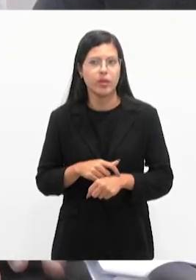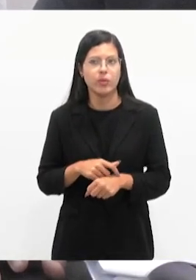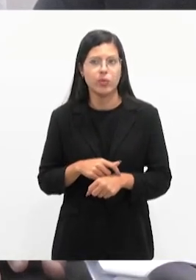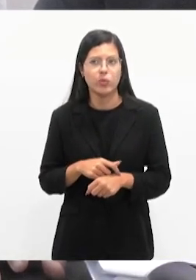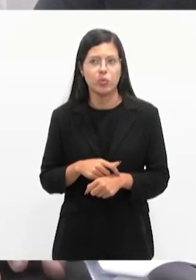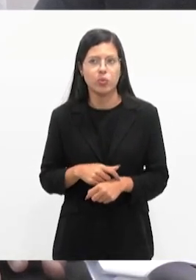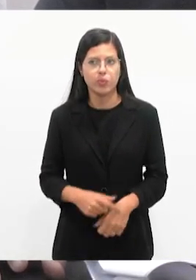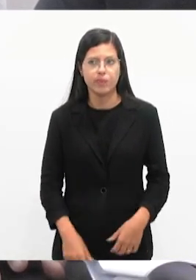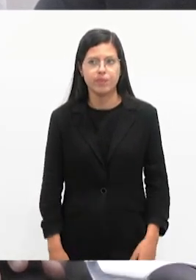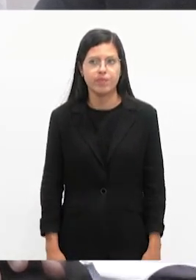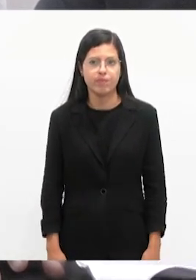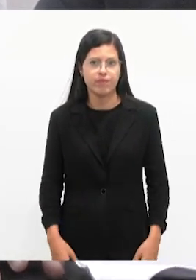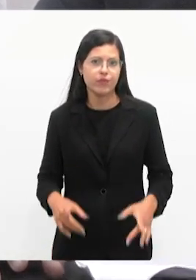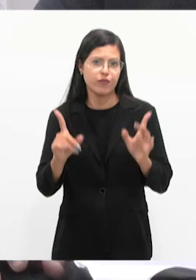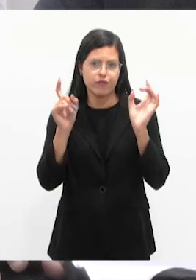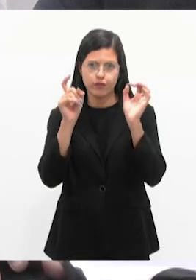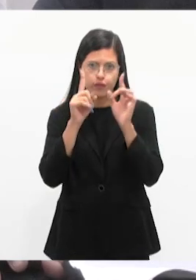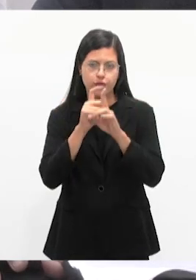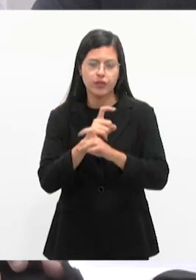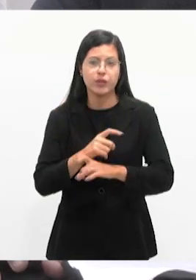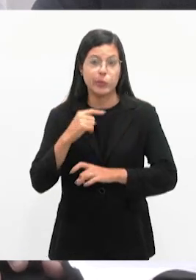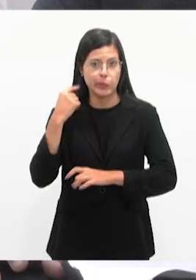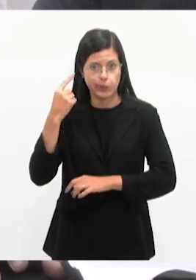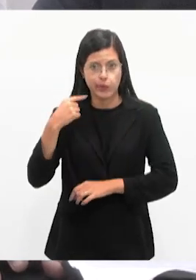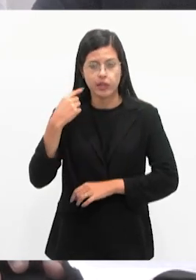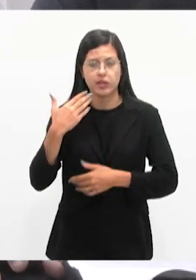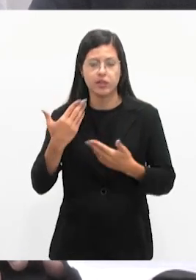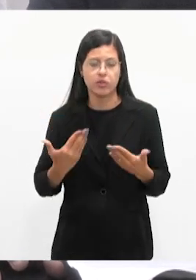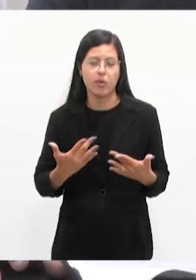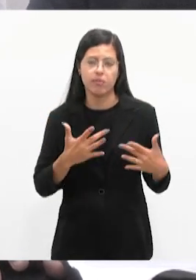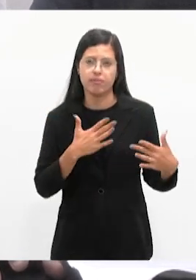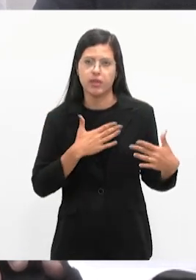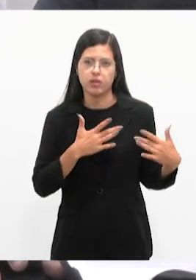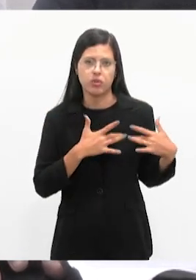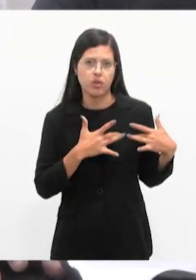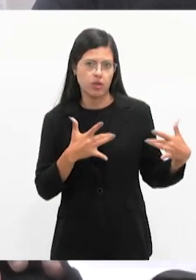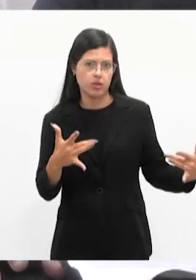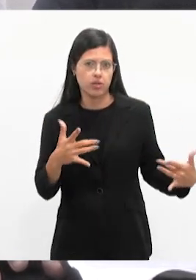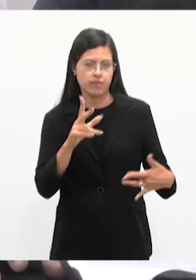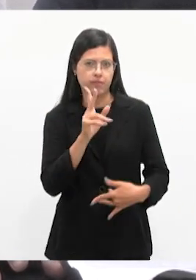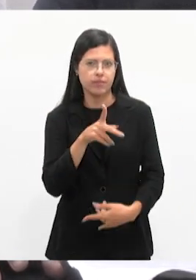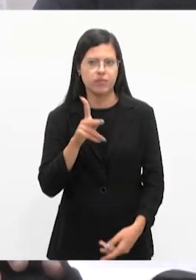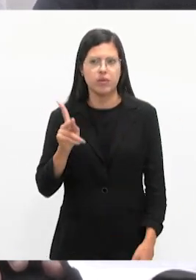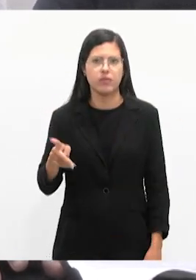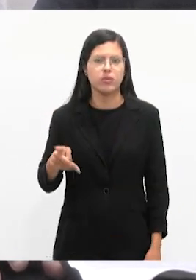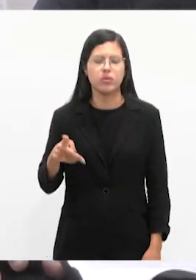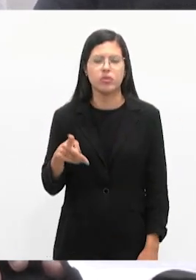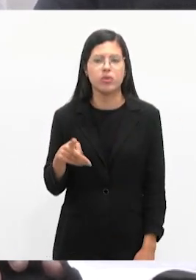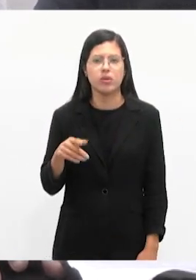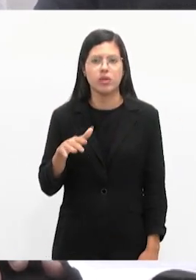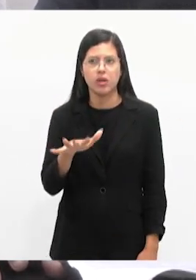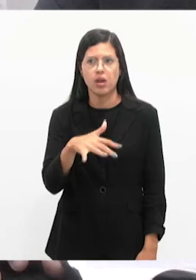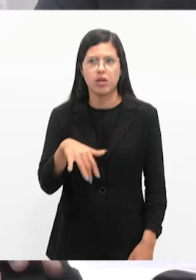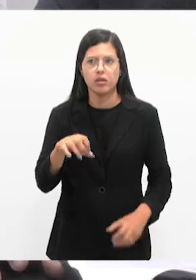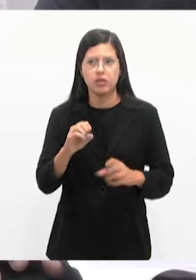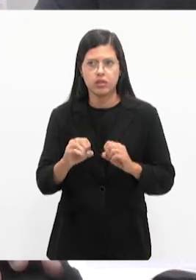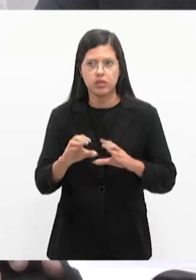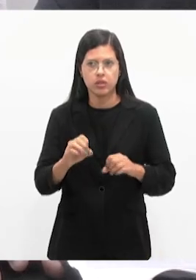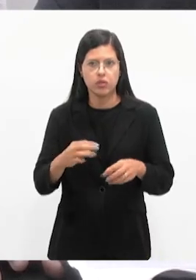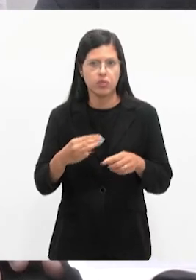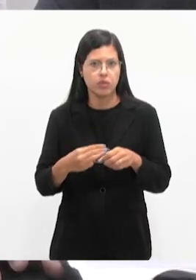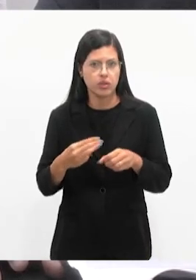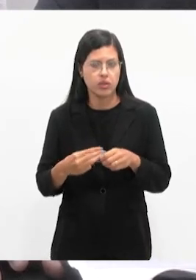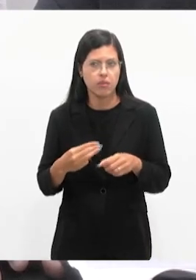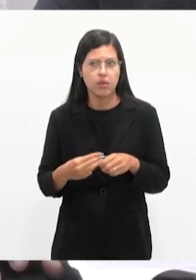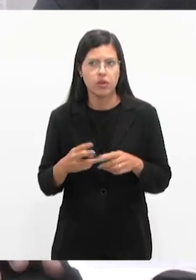é enlouquecedor em muitos momentos. A nossa solidariedade a esses professores da rede de ensino municipal, e a gente vai